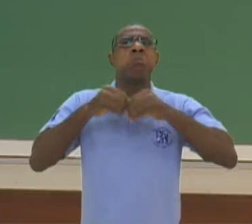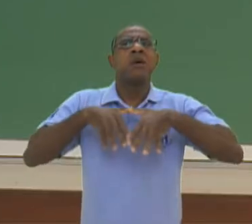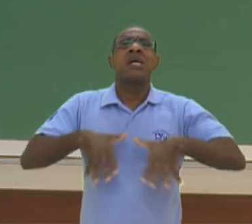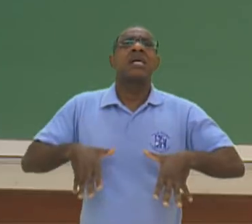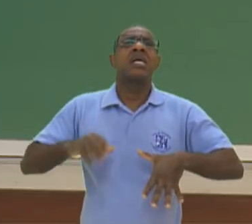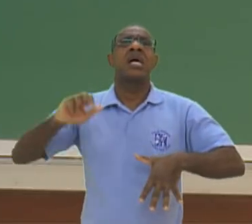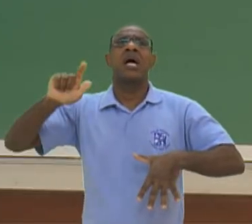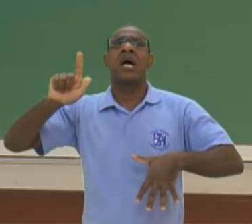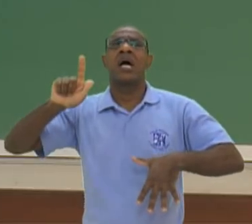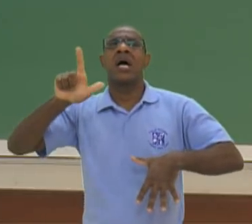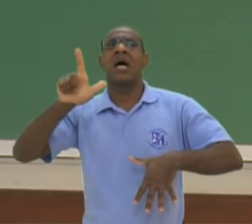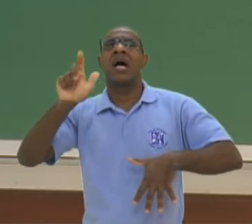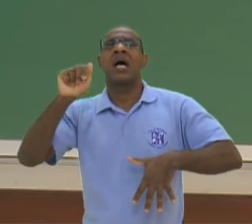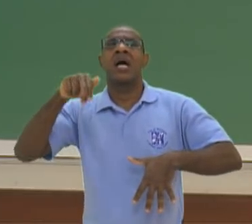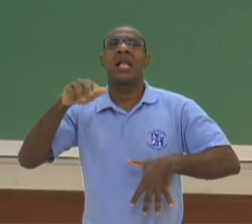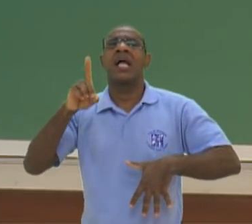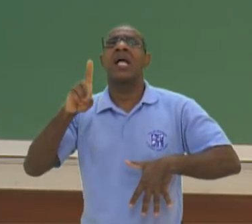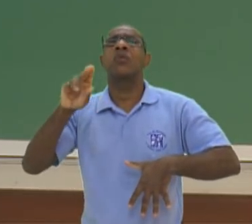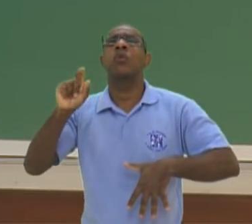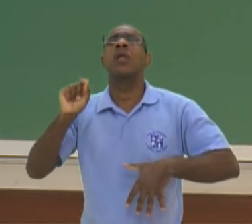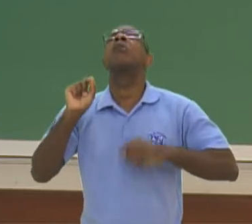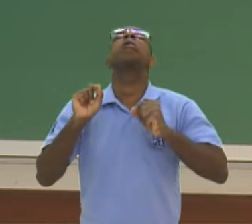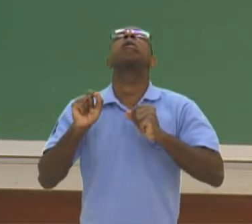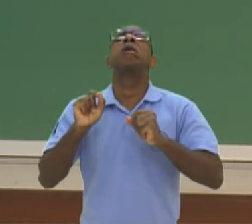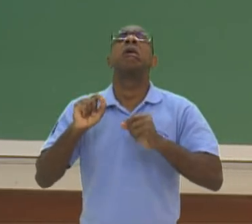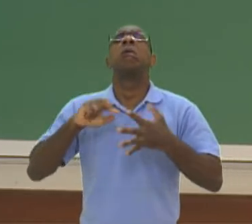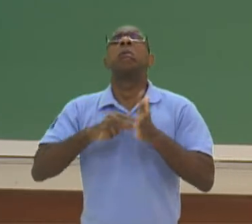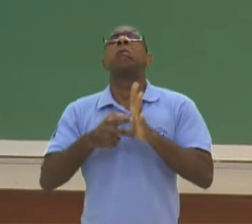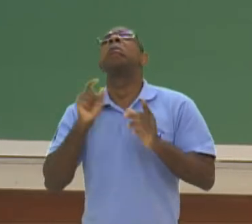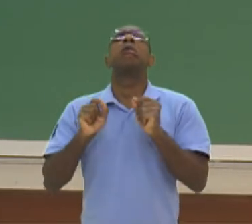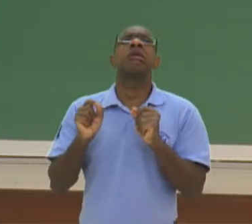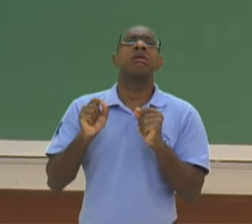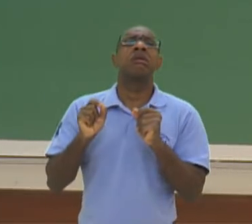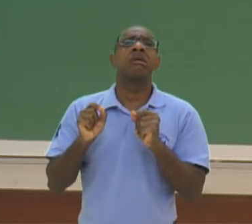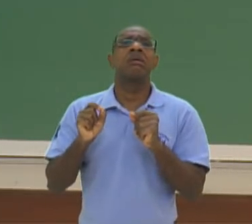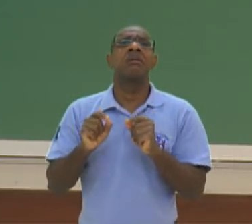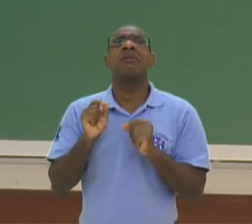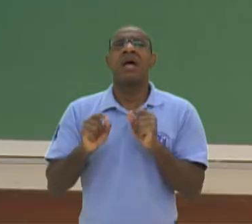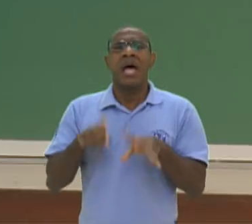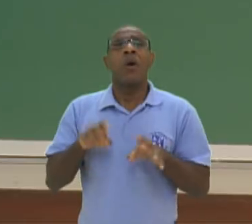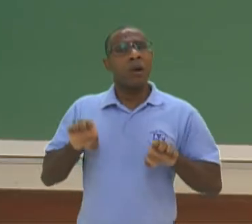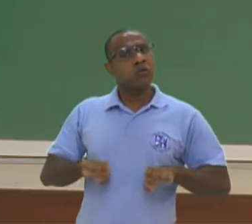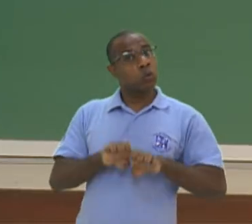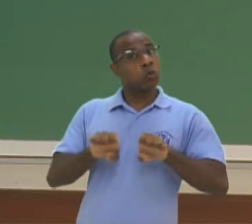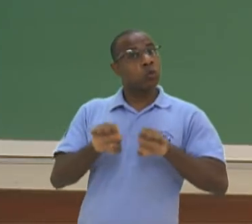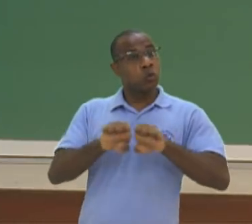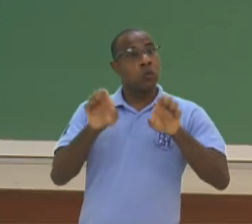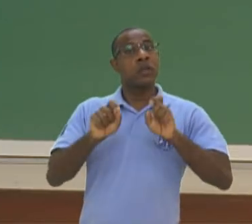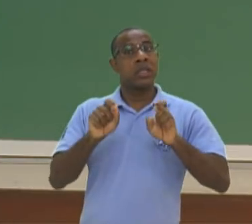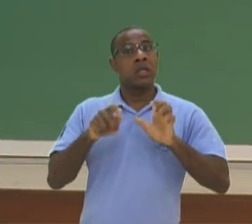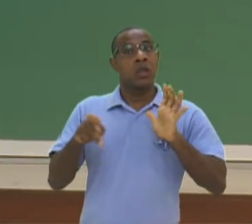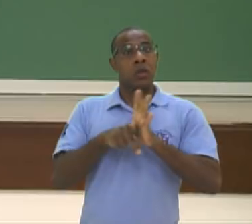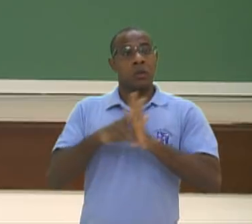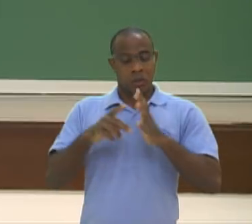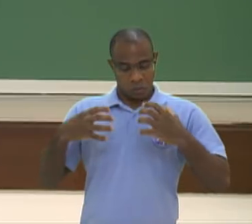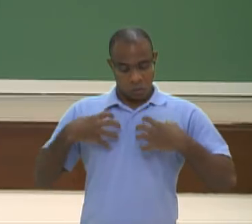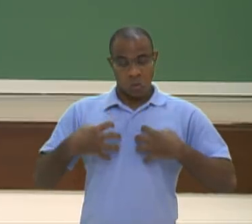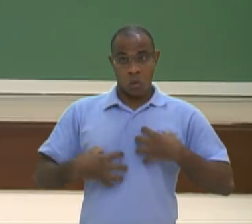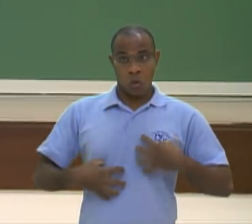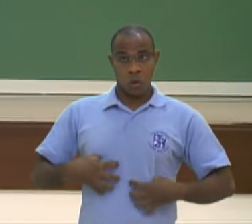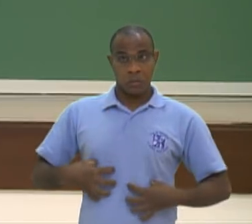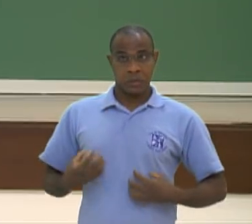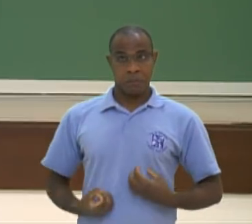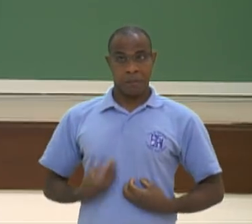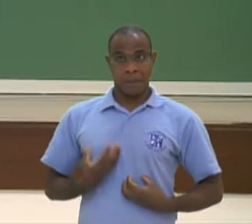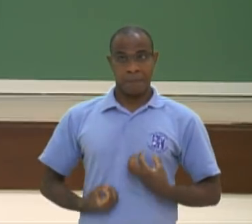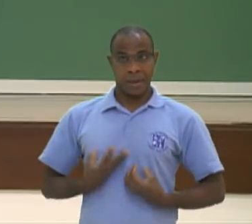gente que confunde, que não sabe o que dizer o que é uma glândula. A glândula é uma estrutura no nosso organismo que ela